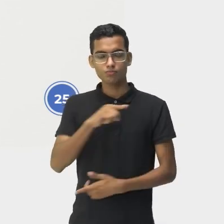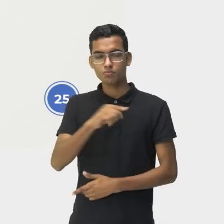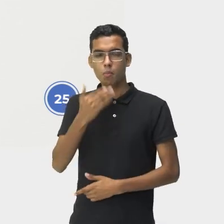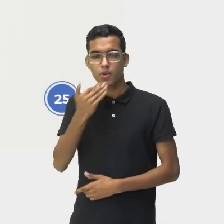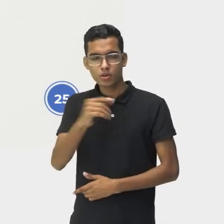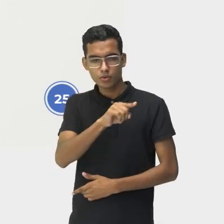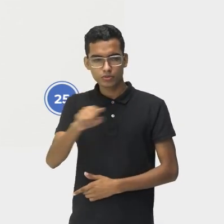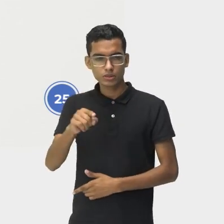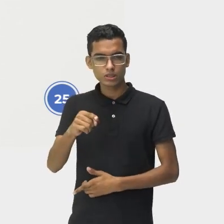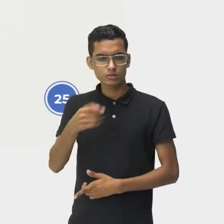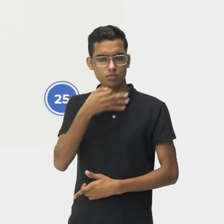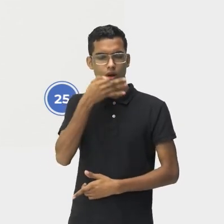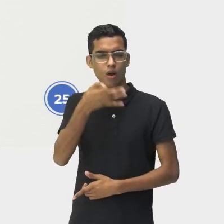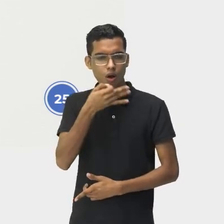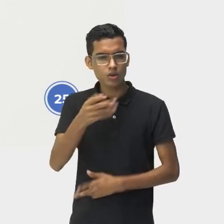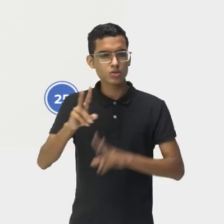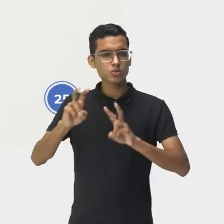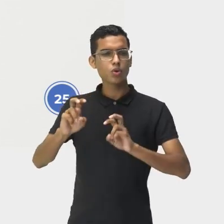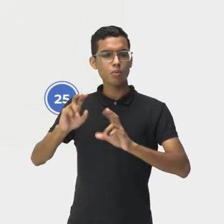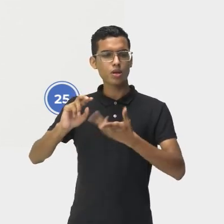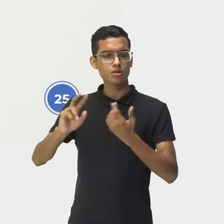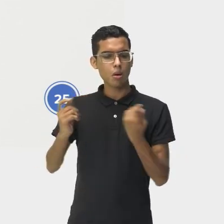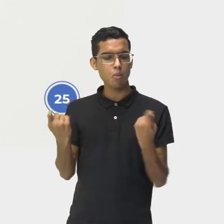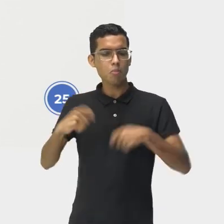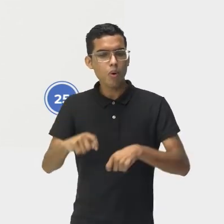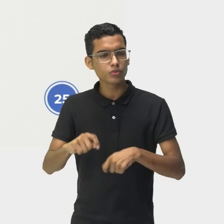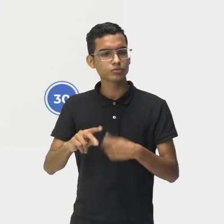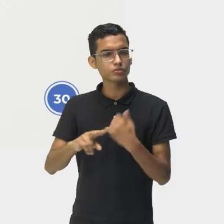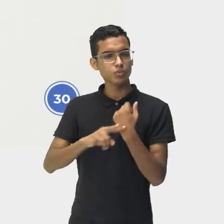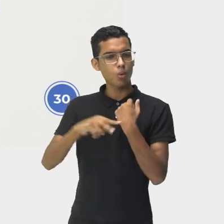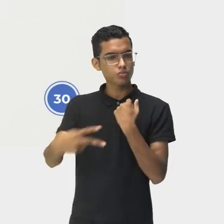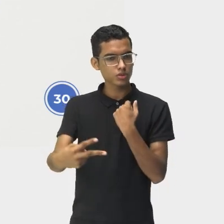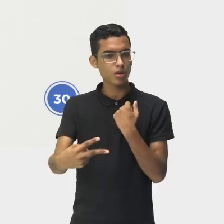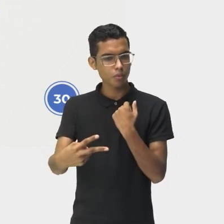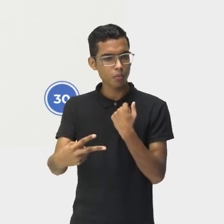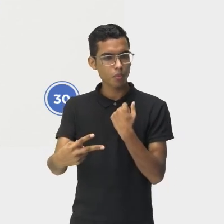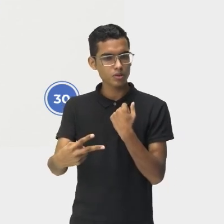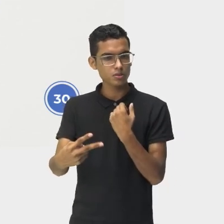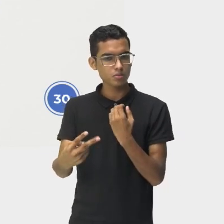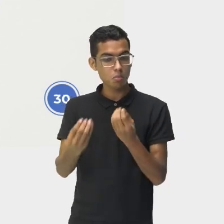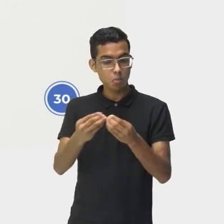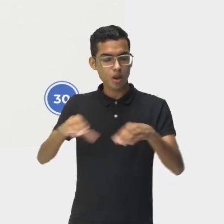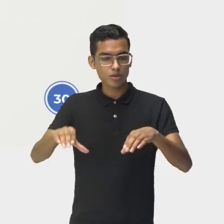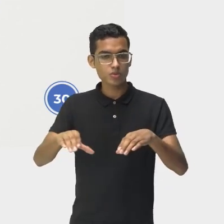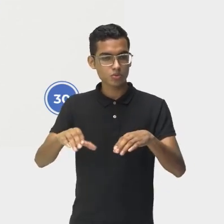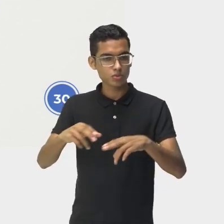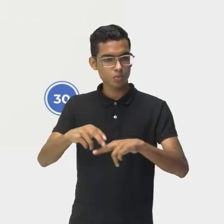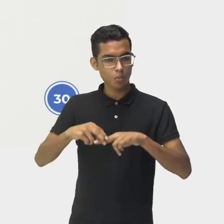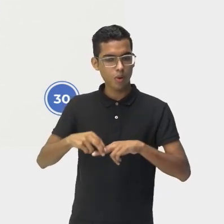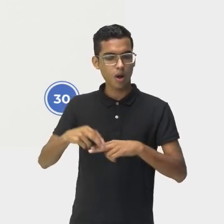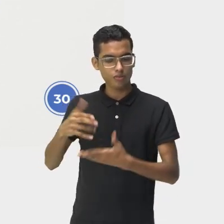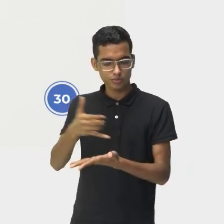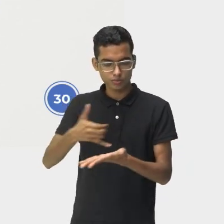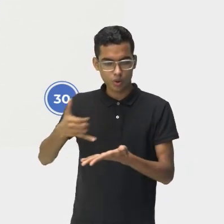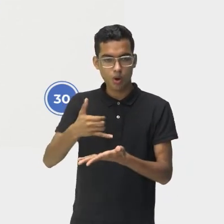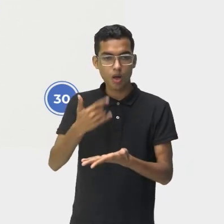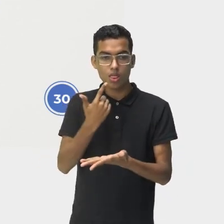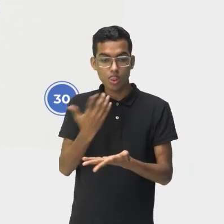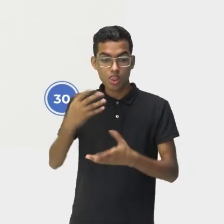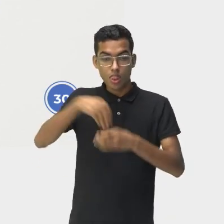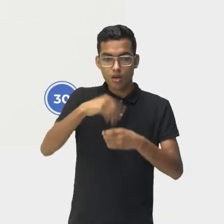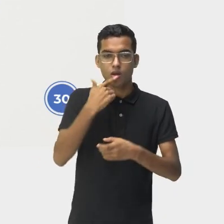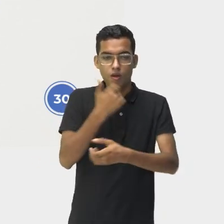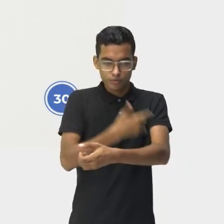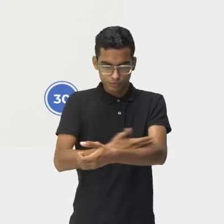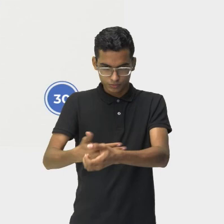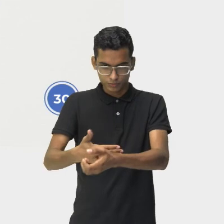vocês falassem as possíveis causas deste desequilíbrio. Então vamos lá. Bom, aqui no nosso gabarito